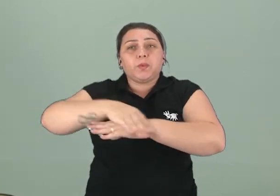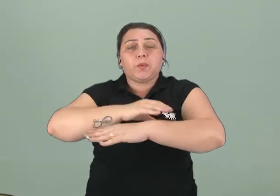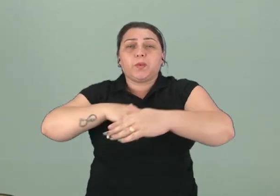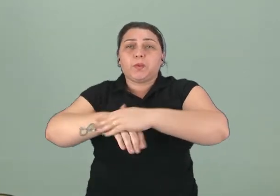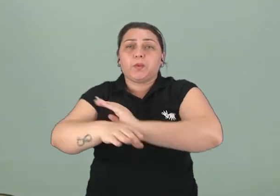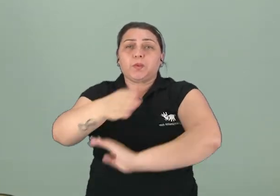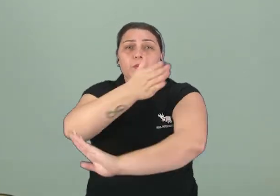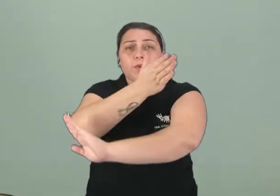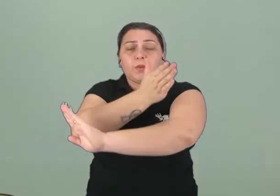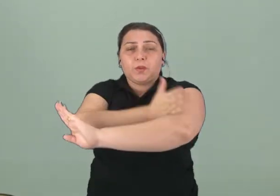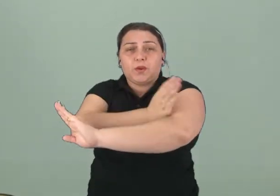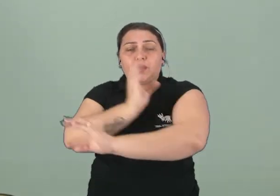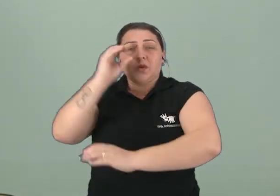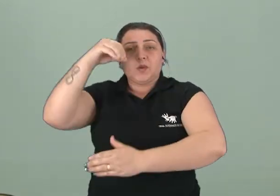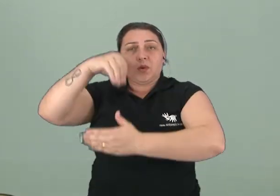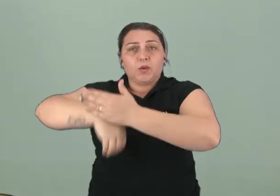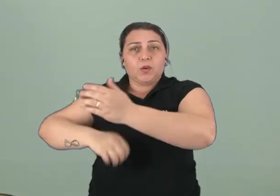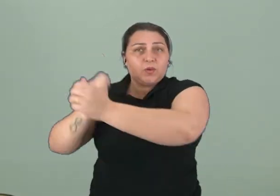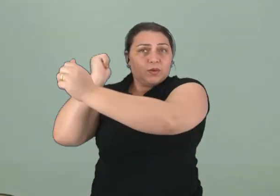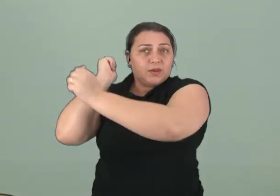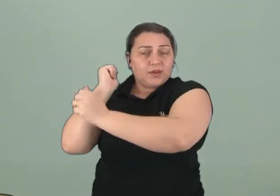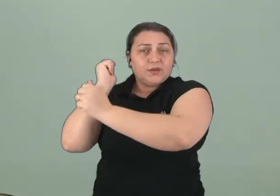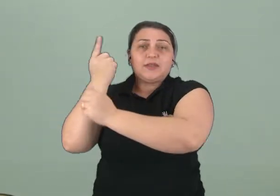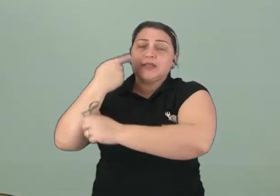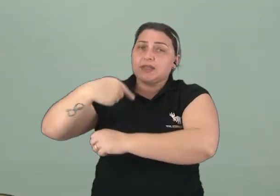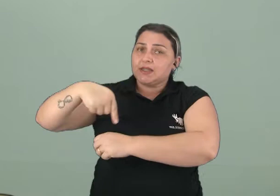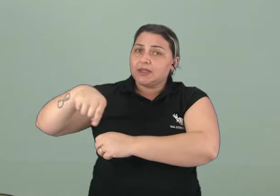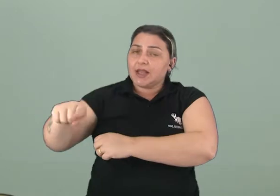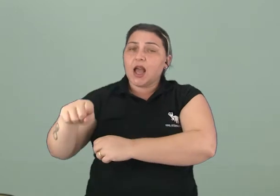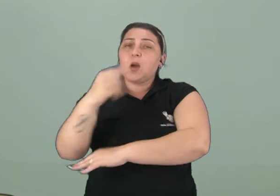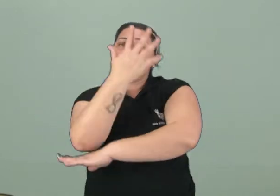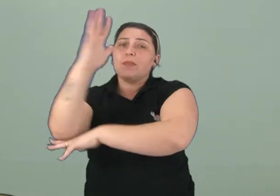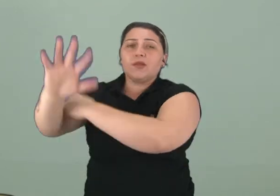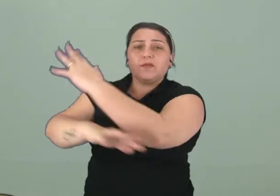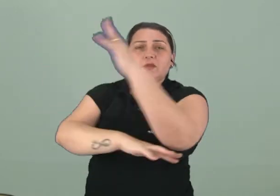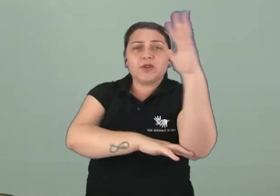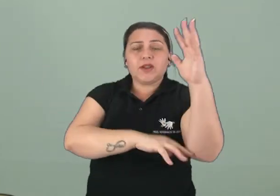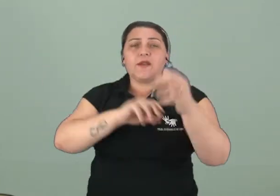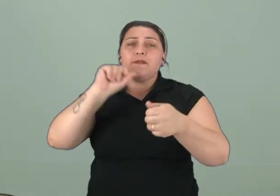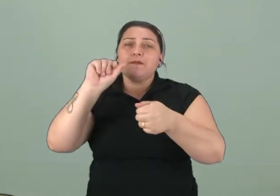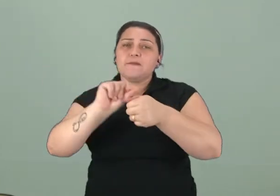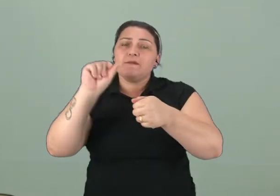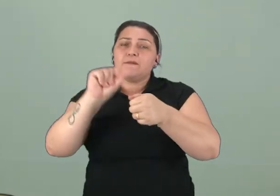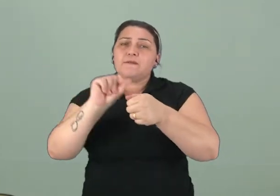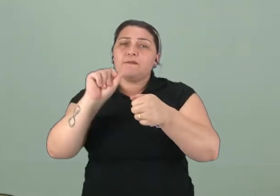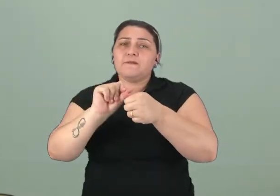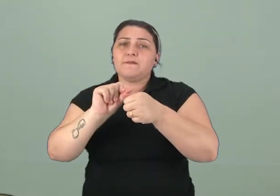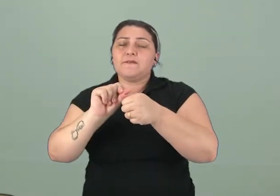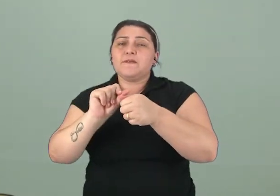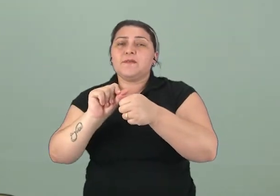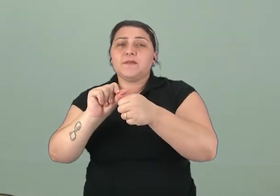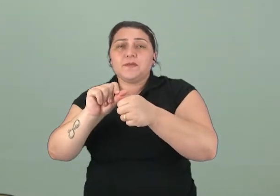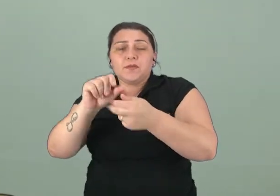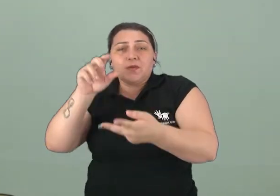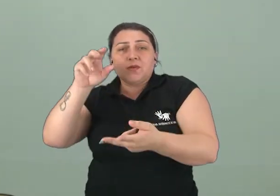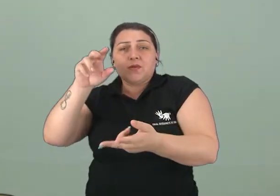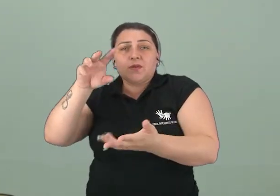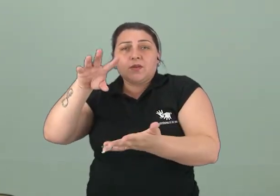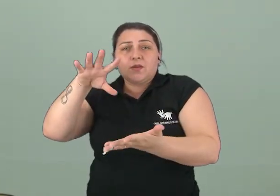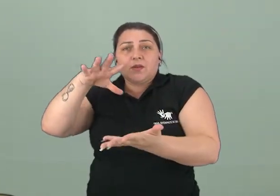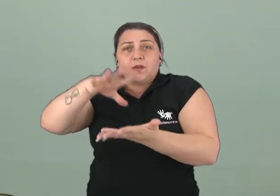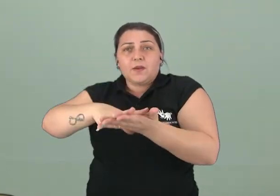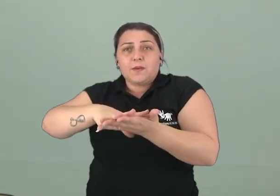meteu no saco mas a faces e Partiu para e fez uma armadilha e capturou um